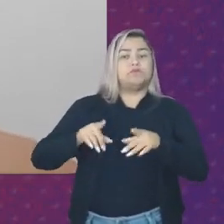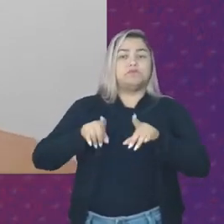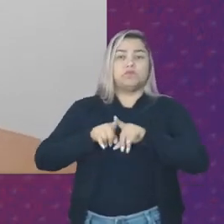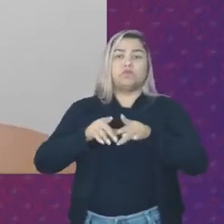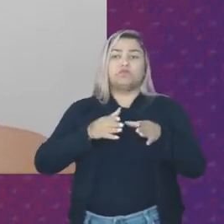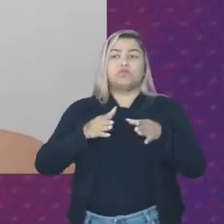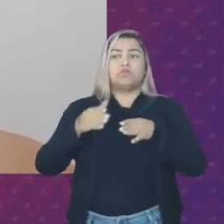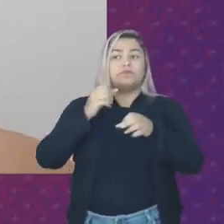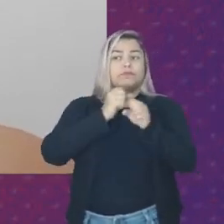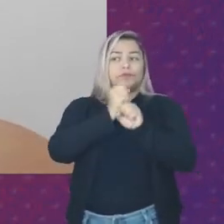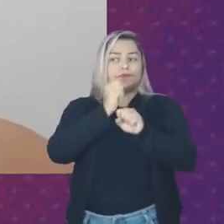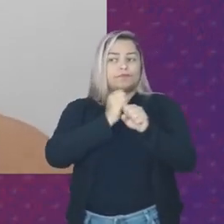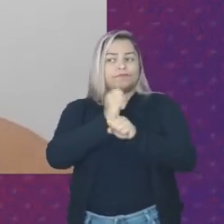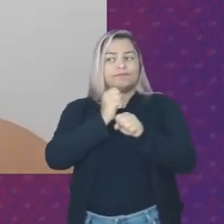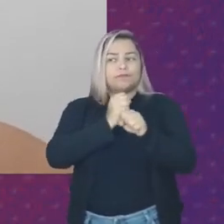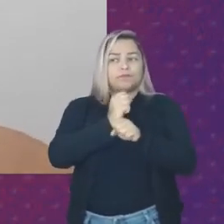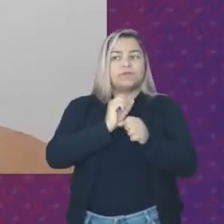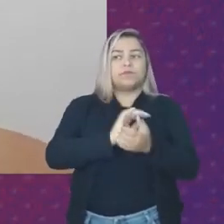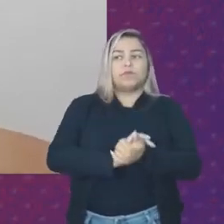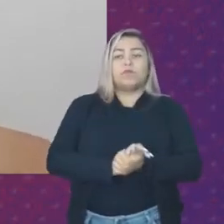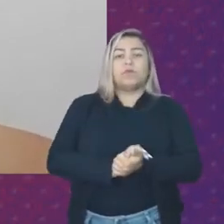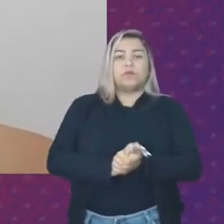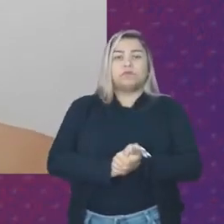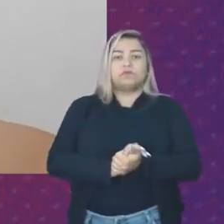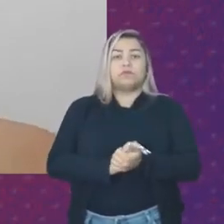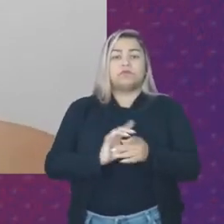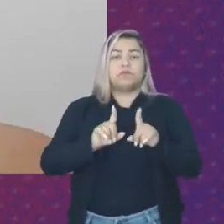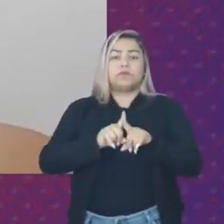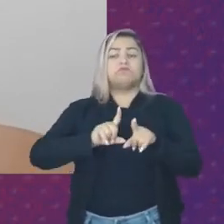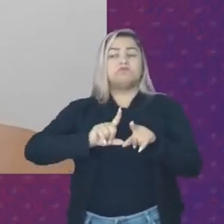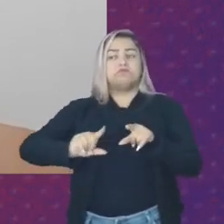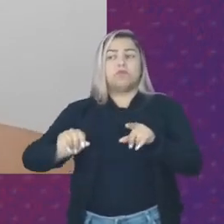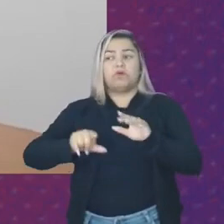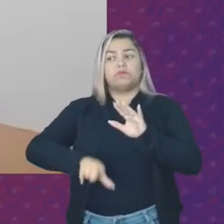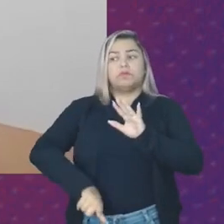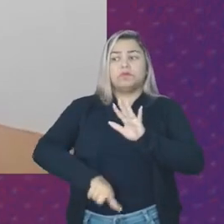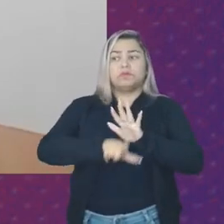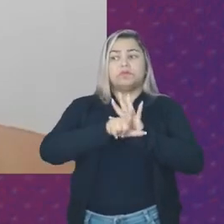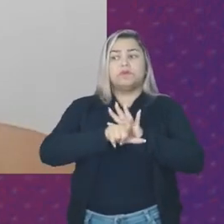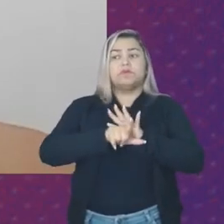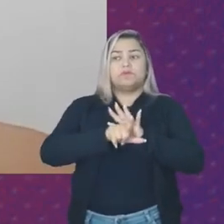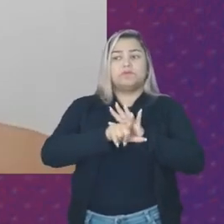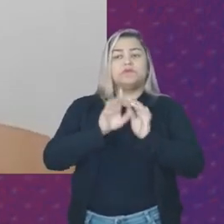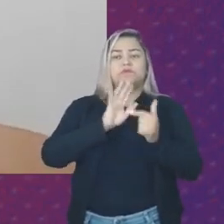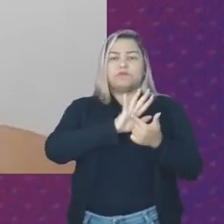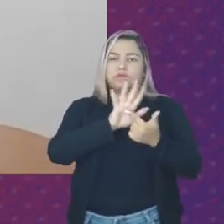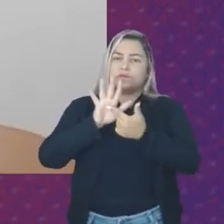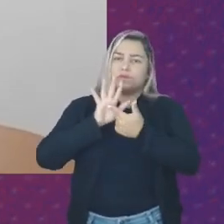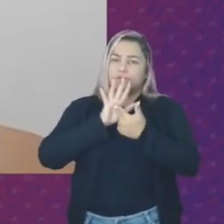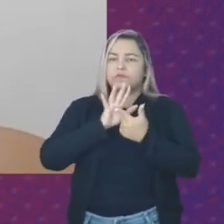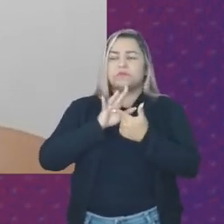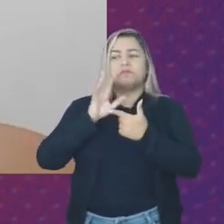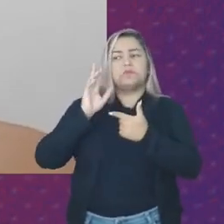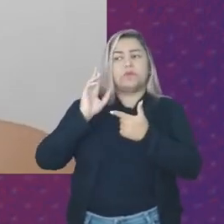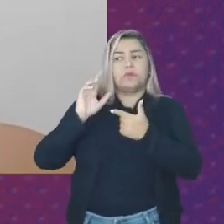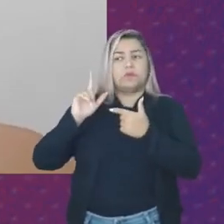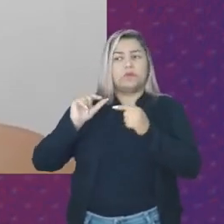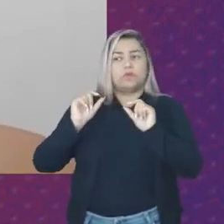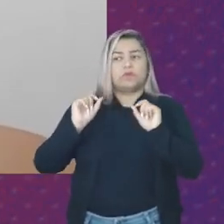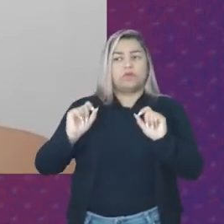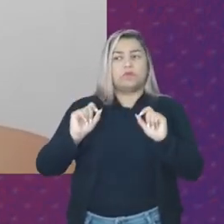construção. Então, o arquétipo de fora da lei traz um pouco dessa linha, dessa lógica,